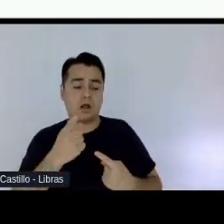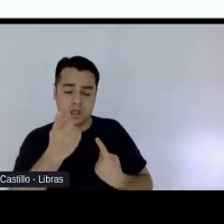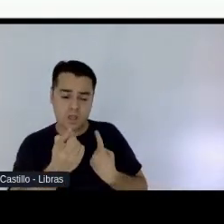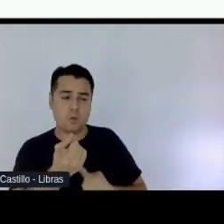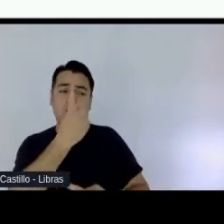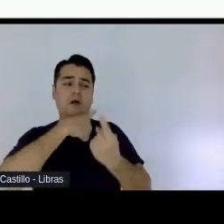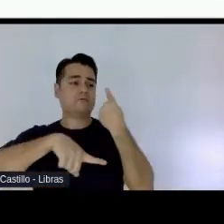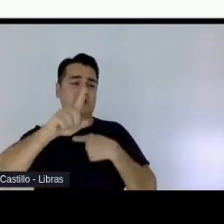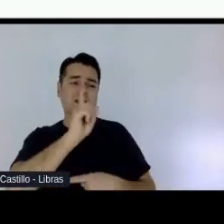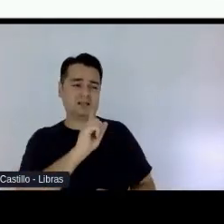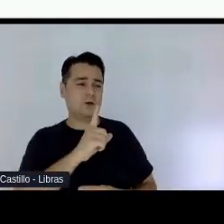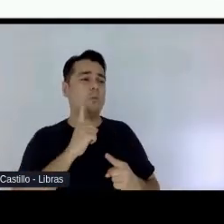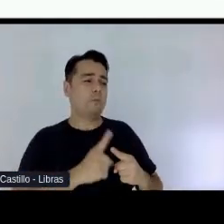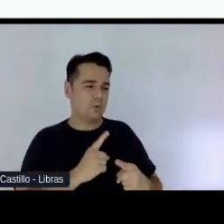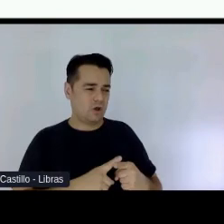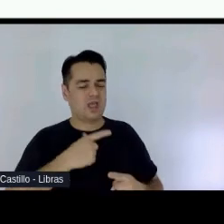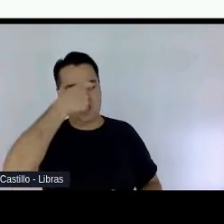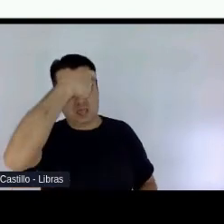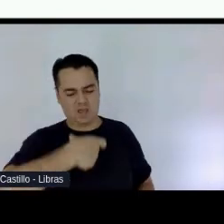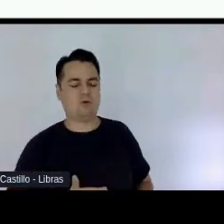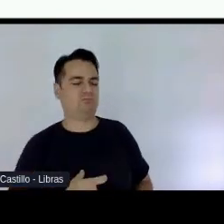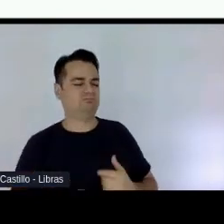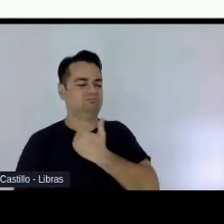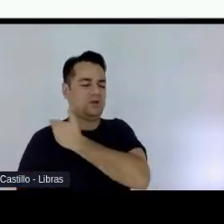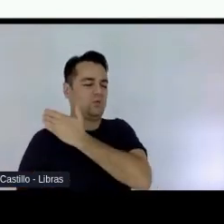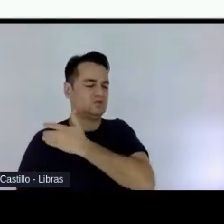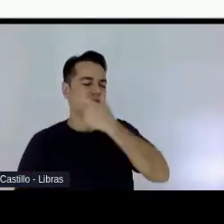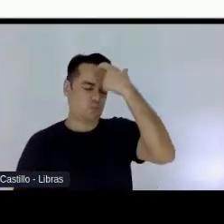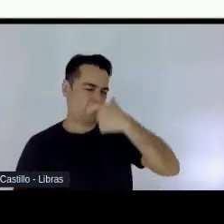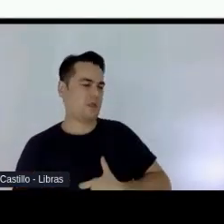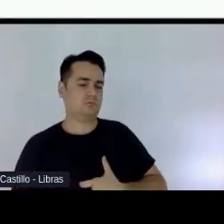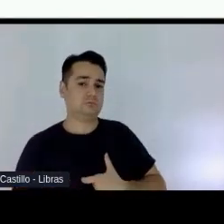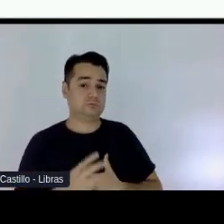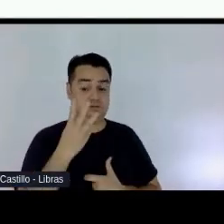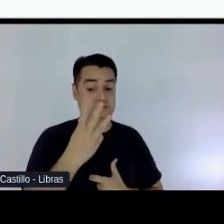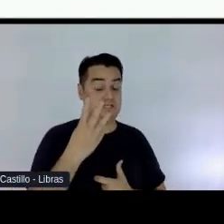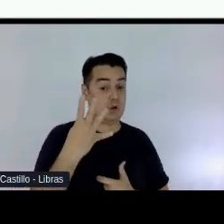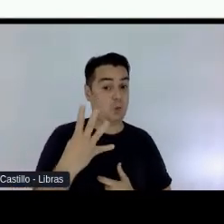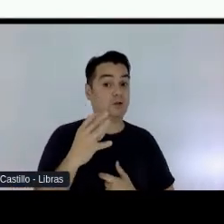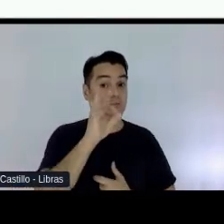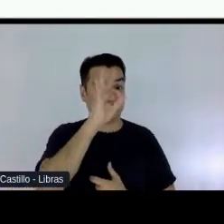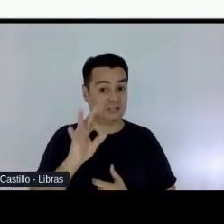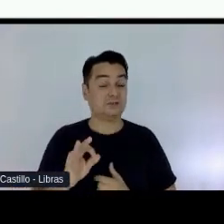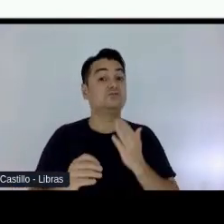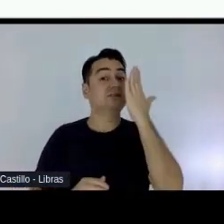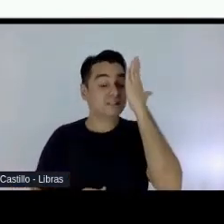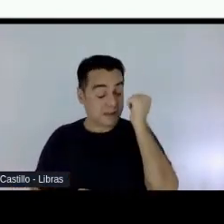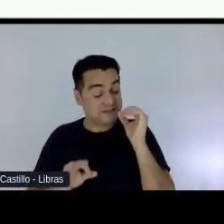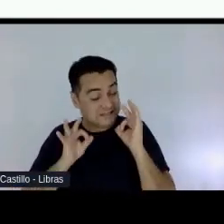teve alavancagem por conta desses motivos, que são motivos discriminatórios.